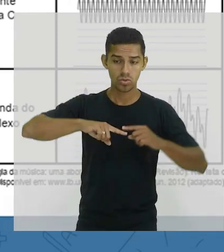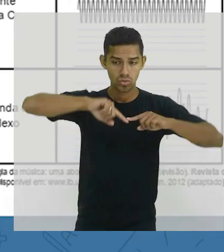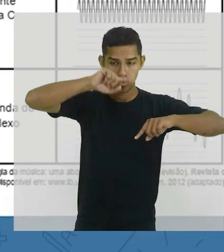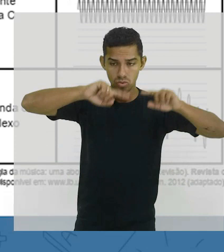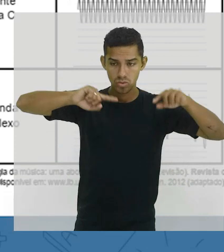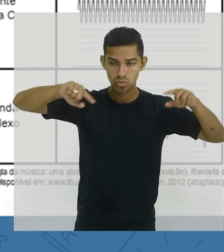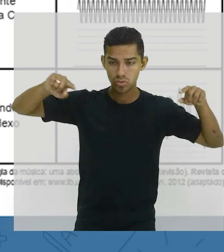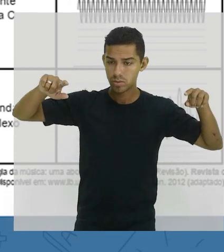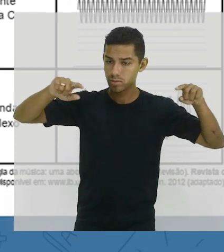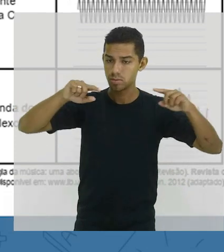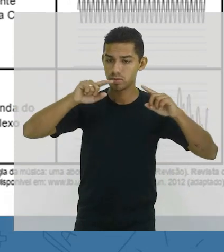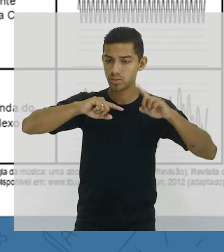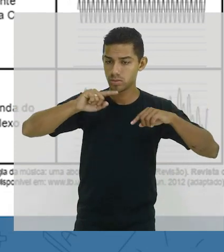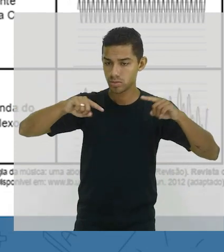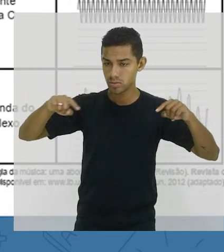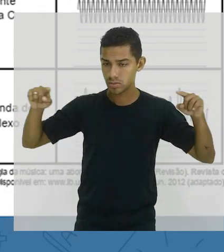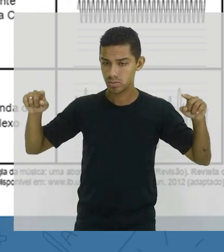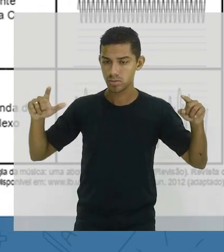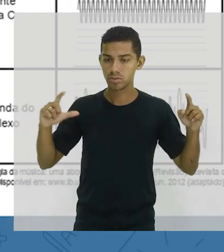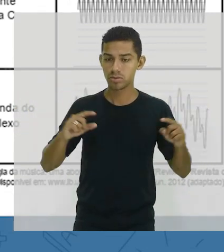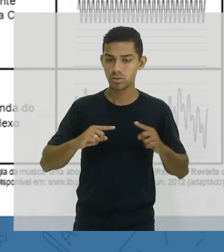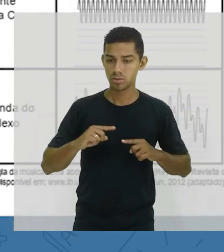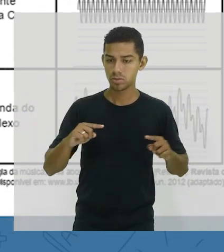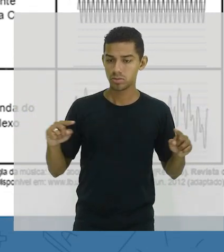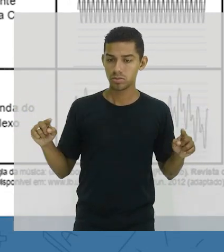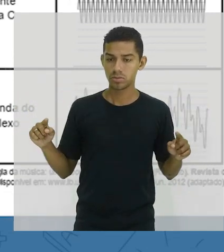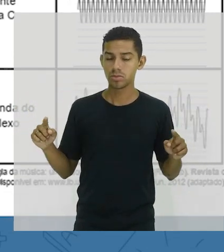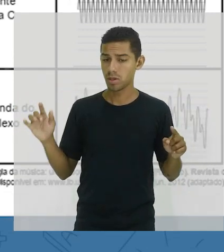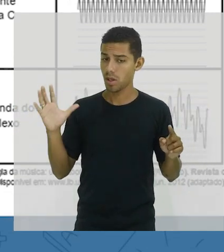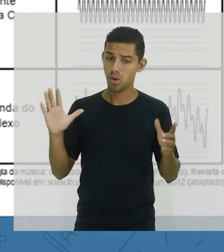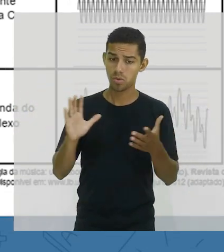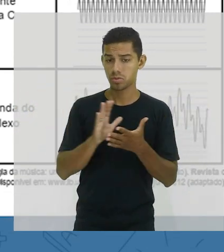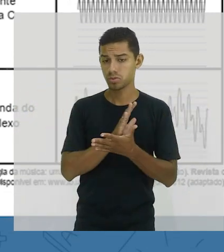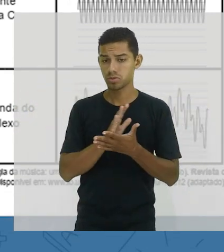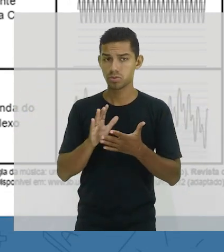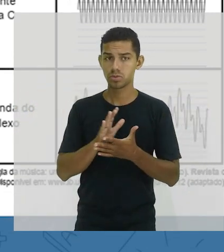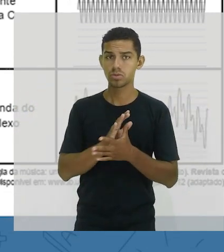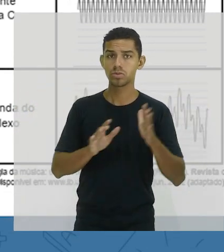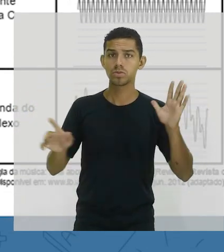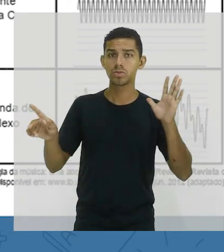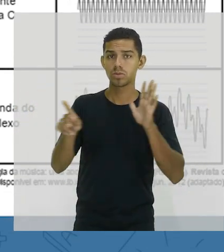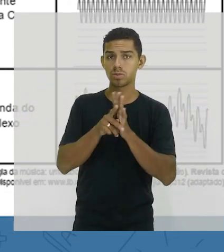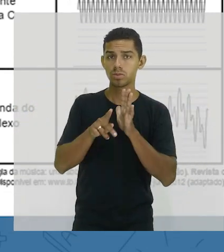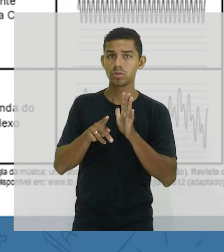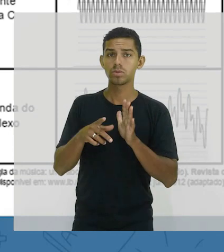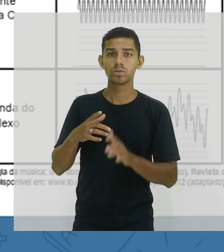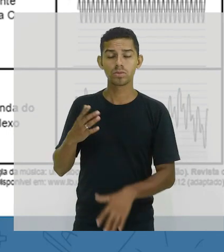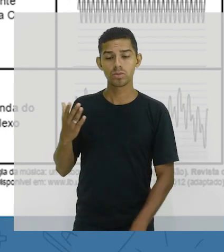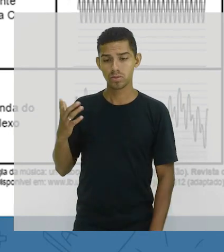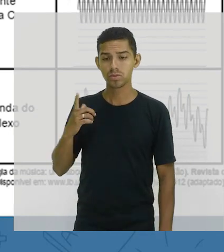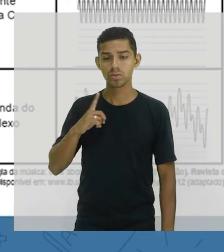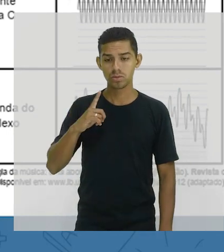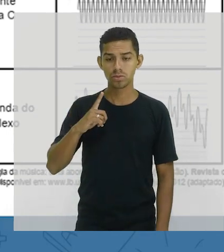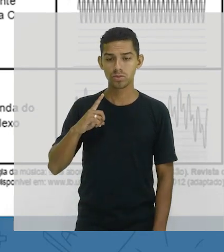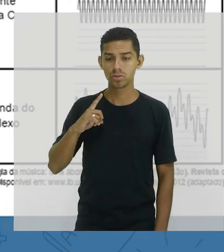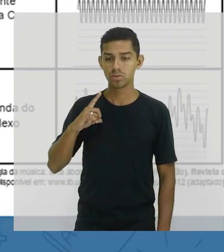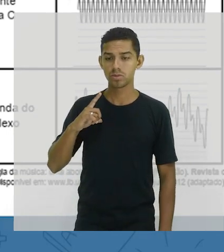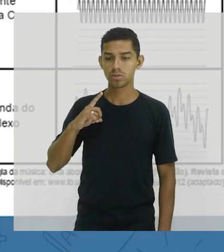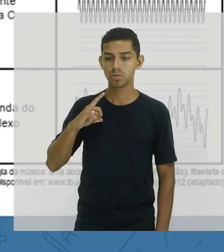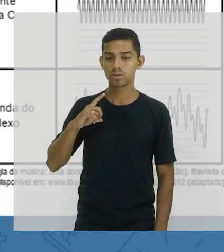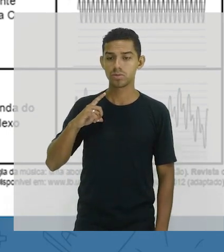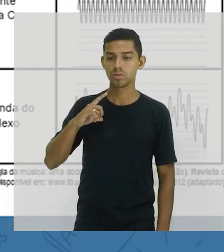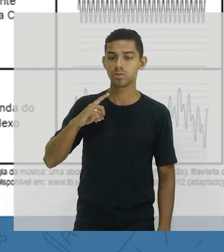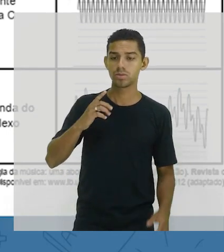complexa, certo? Eles vão ocupar aí alguma dessas linhas que estão, né,